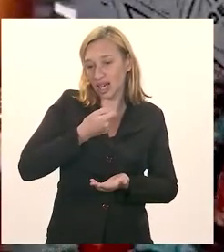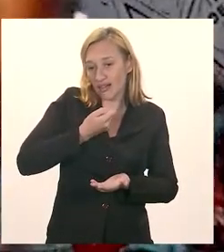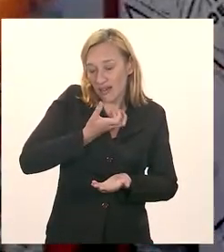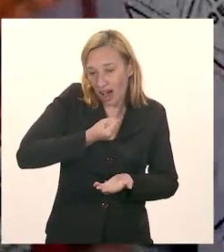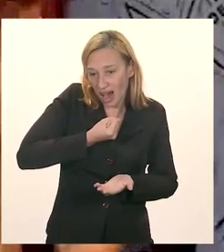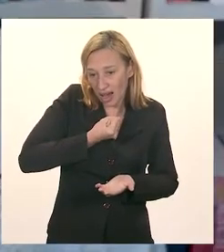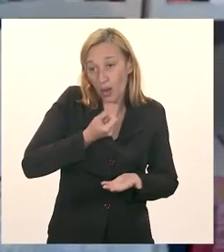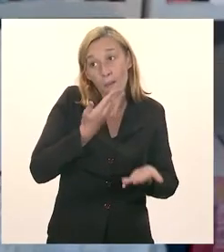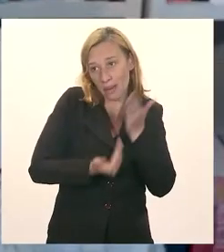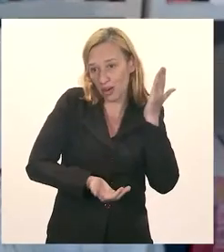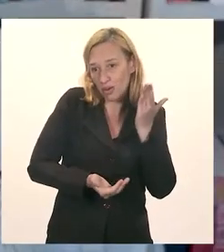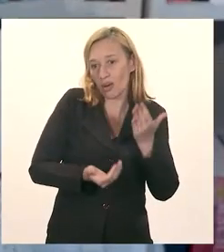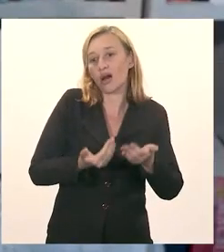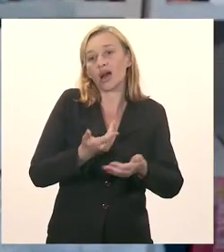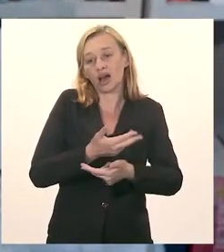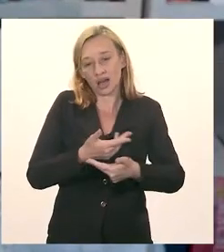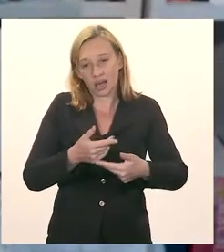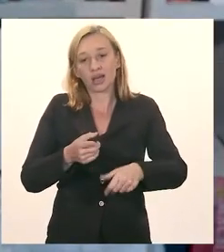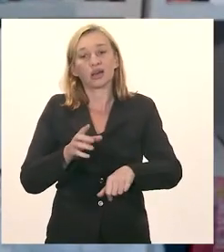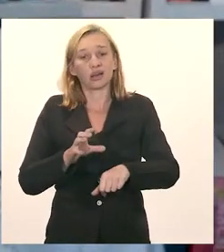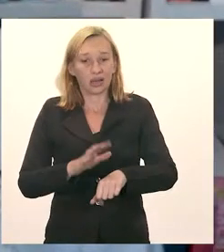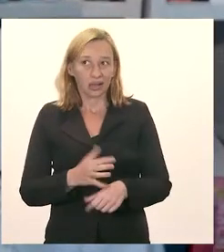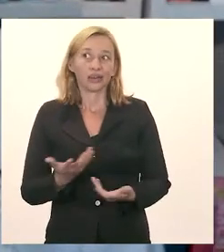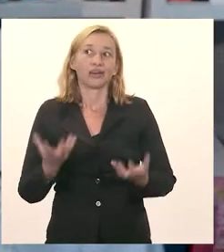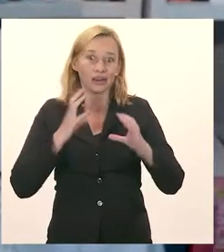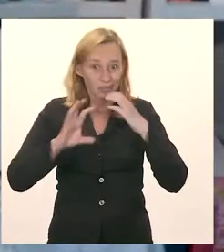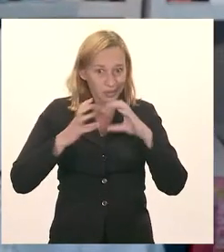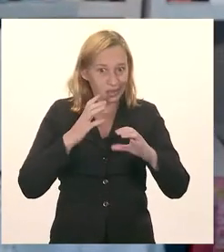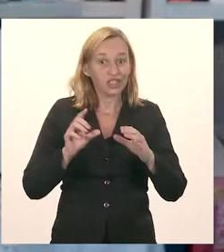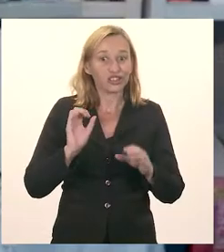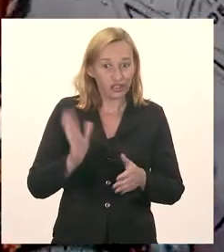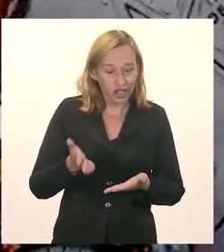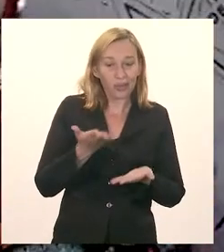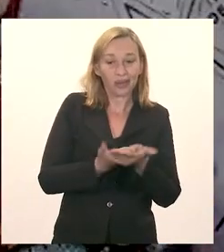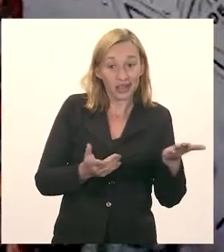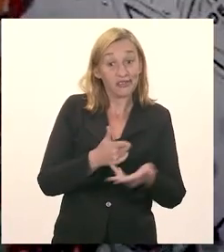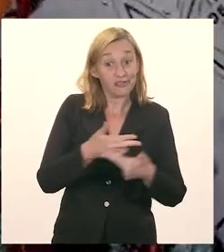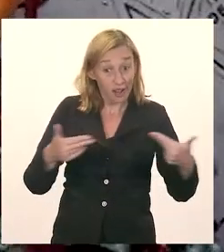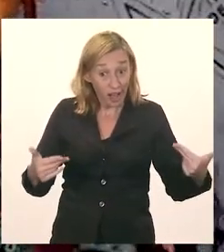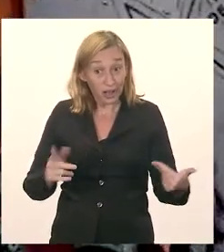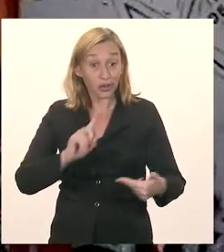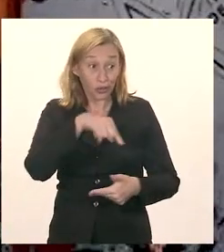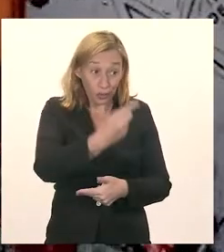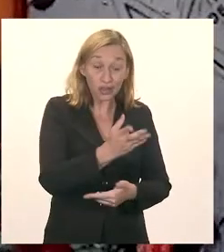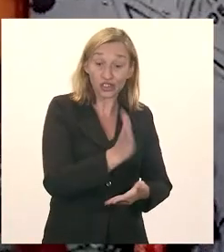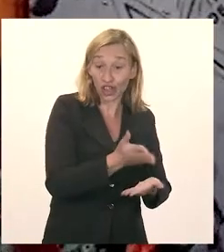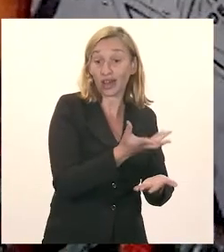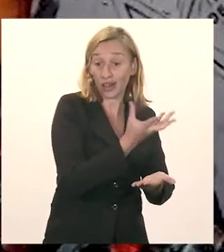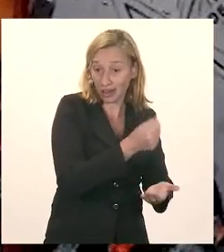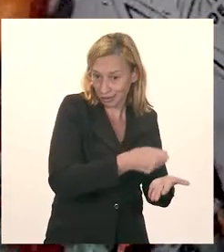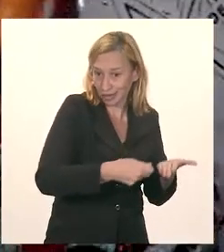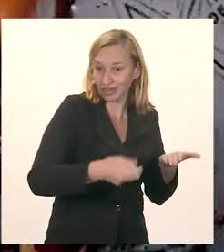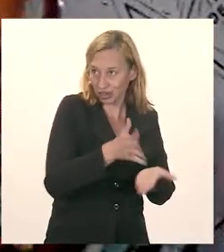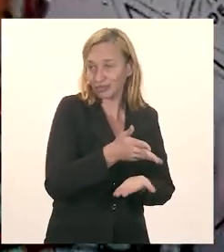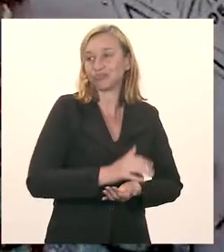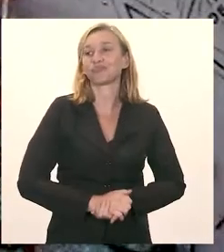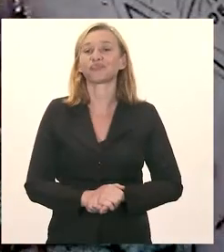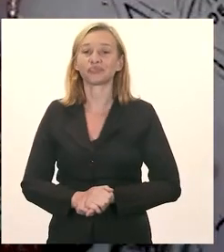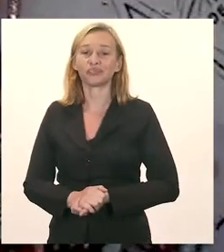perco a música. Já perdi várias, mas tem outras várias aí também anotadas. Então é mais ou menos